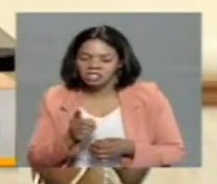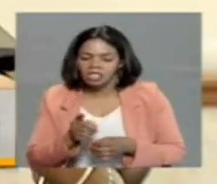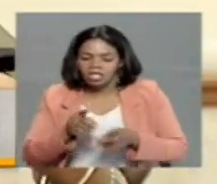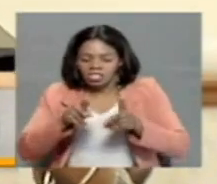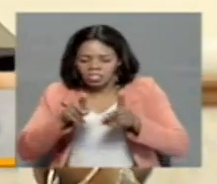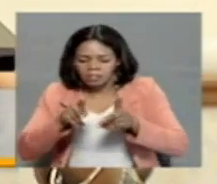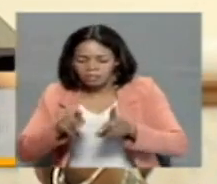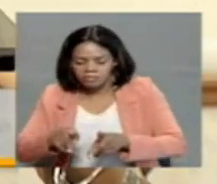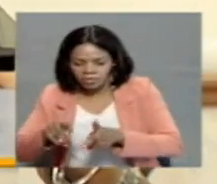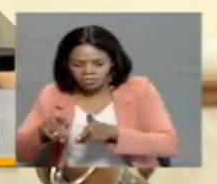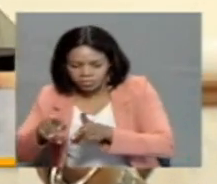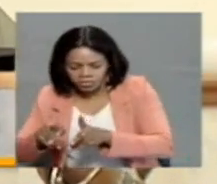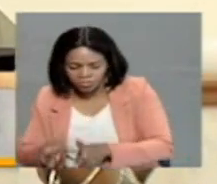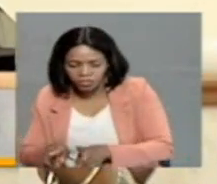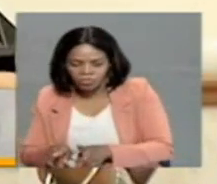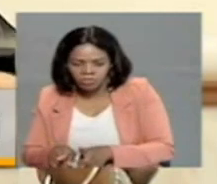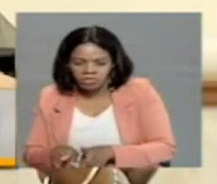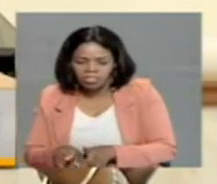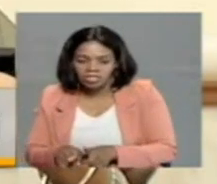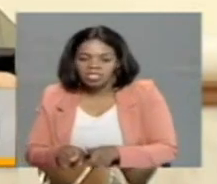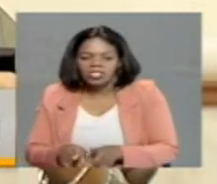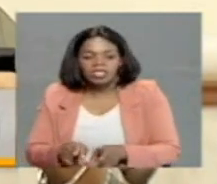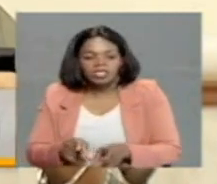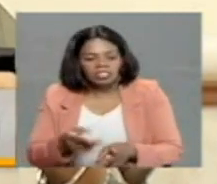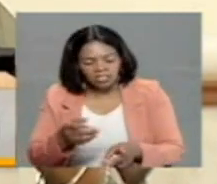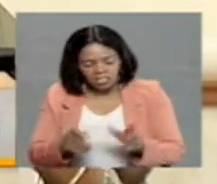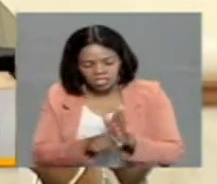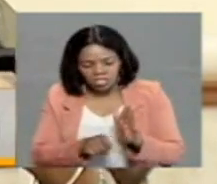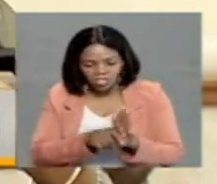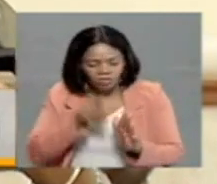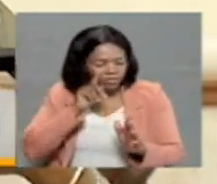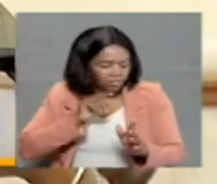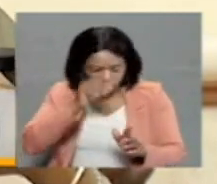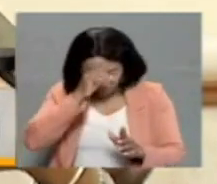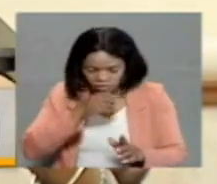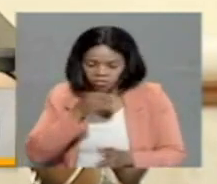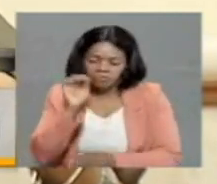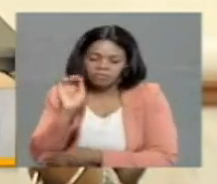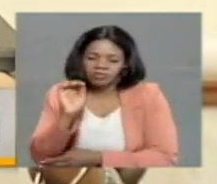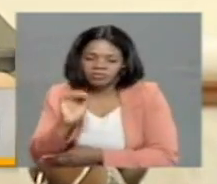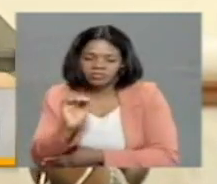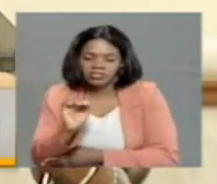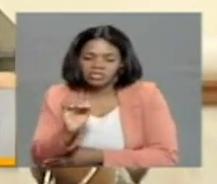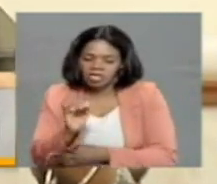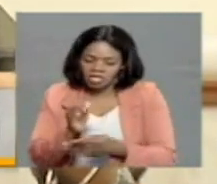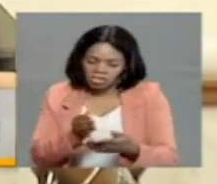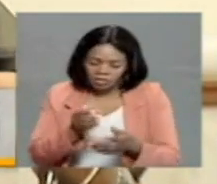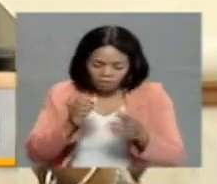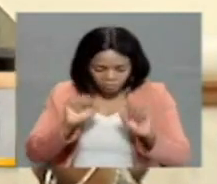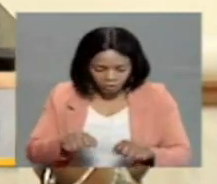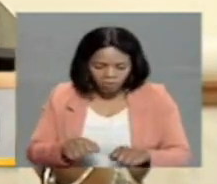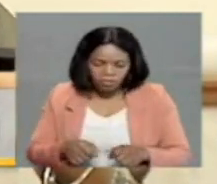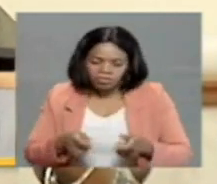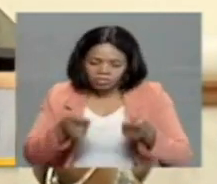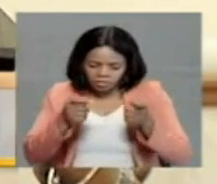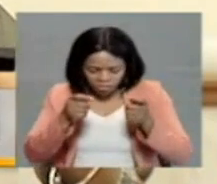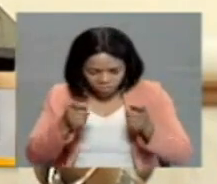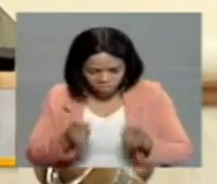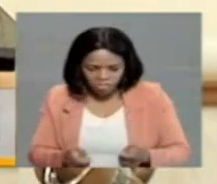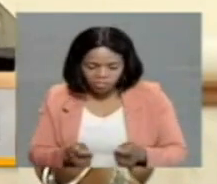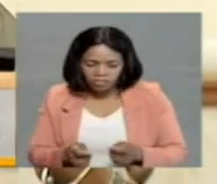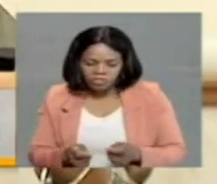da competência da governadora da província. Aqueles direitos das administrações continuam a ser